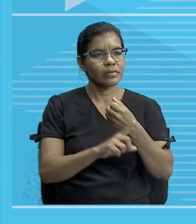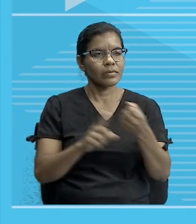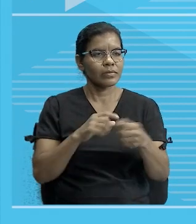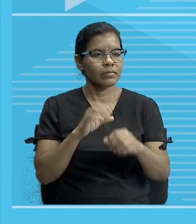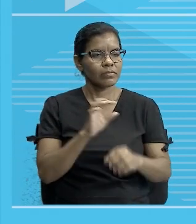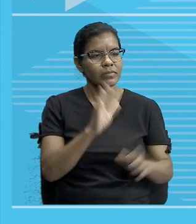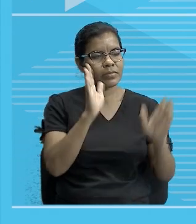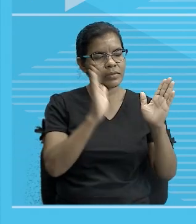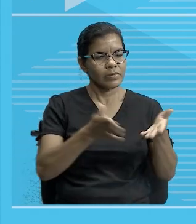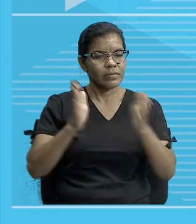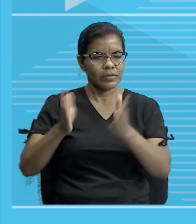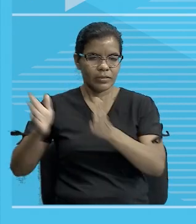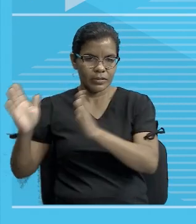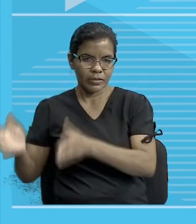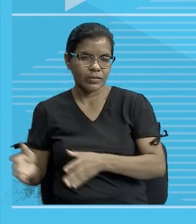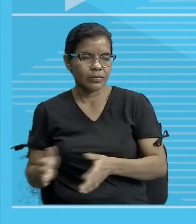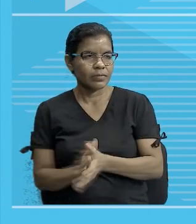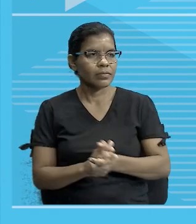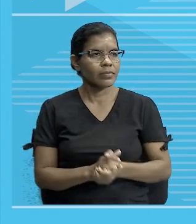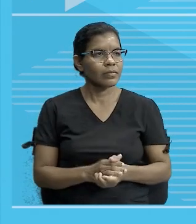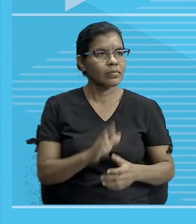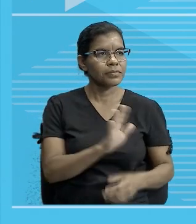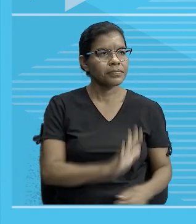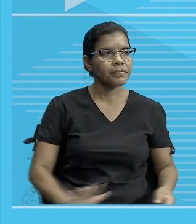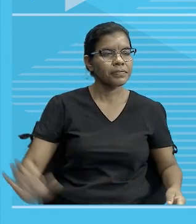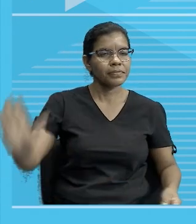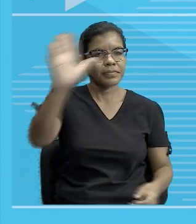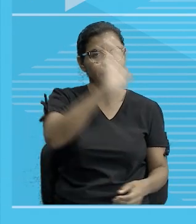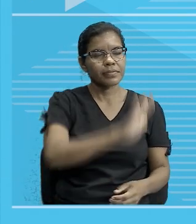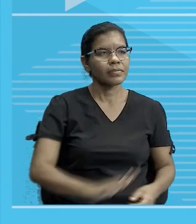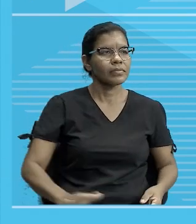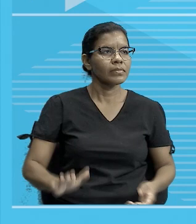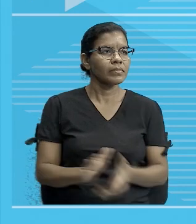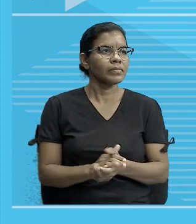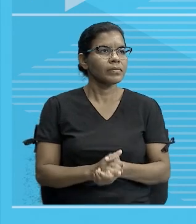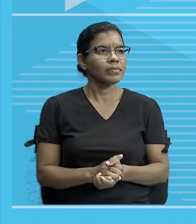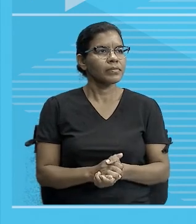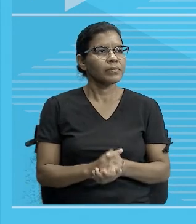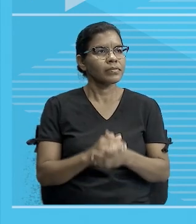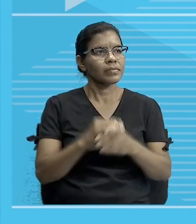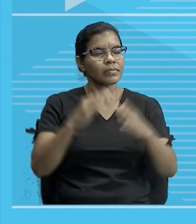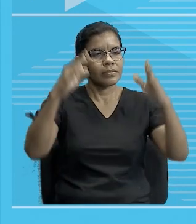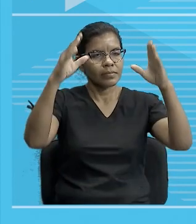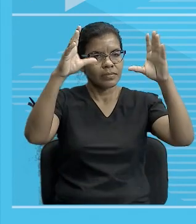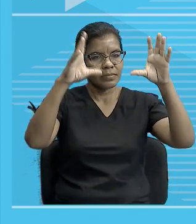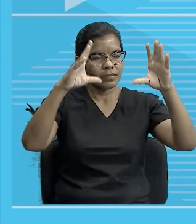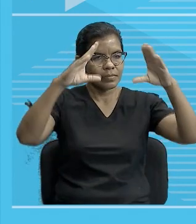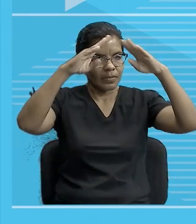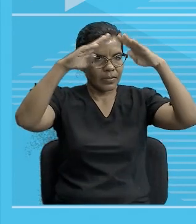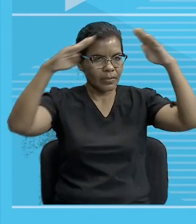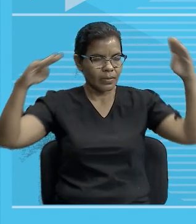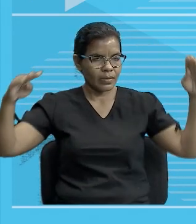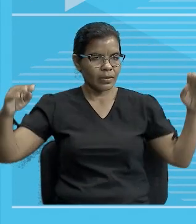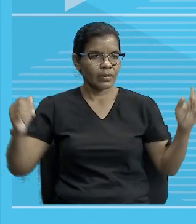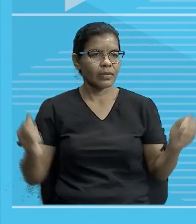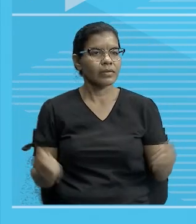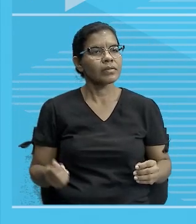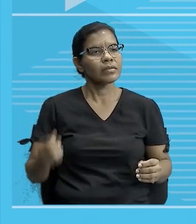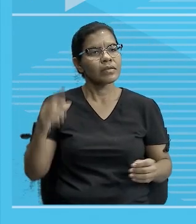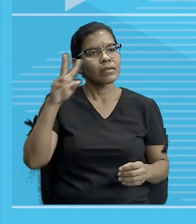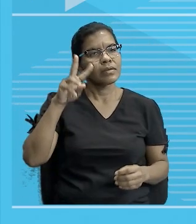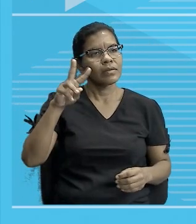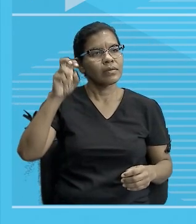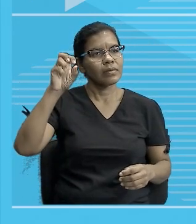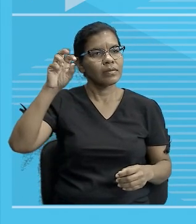três pedaços. Essa imagem aqui é o Palácio de Versalhes, onde ficava a